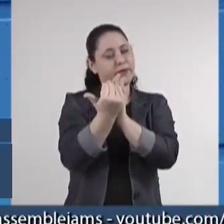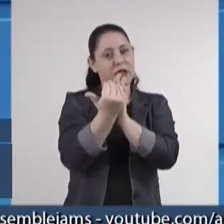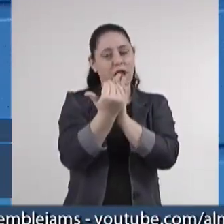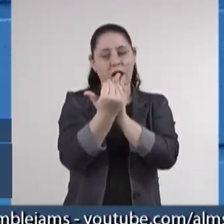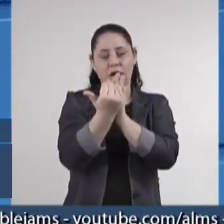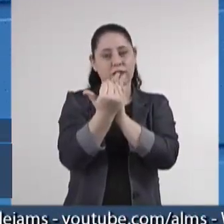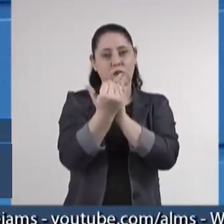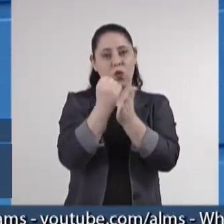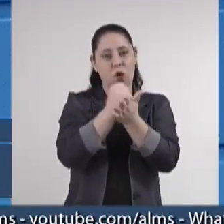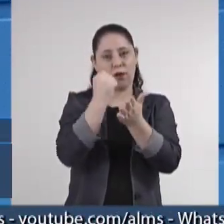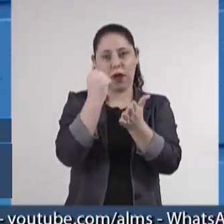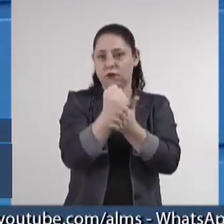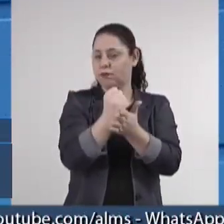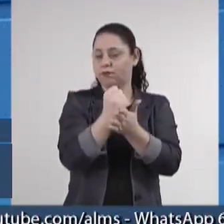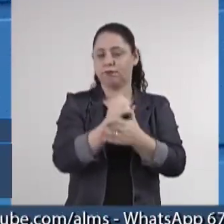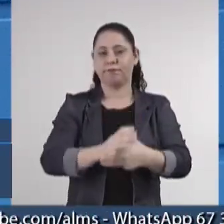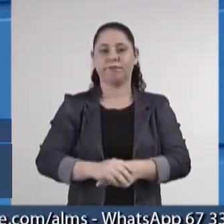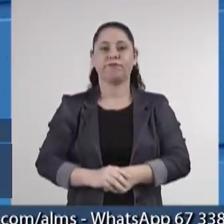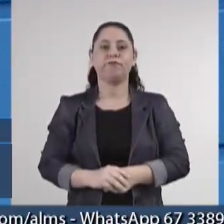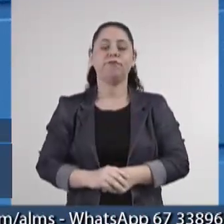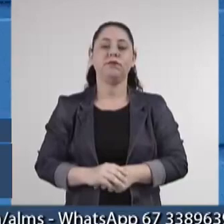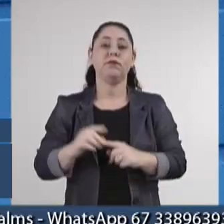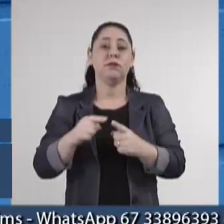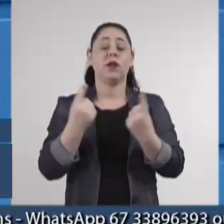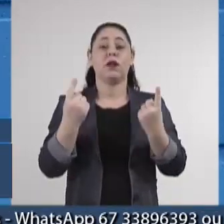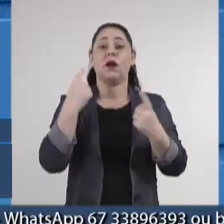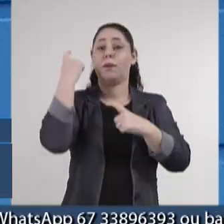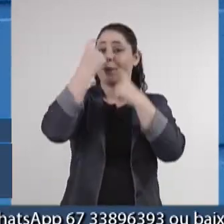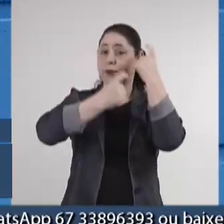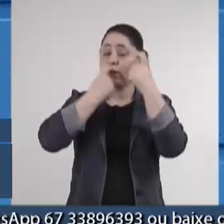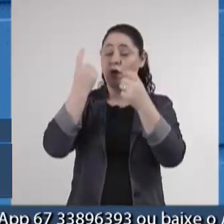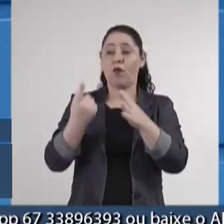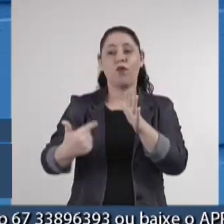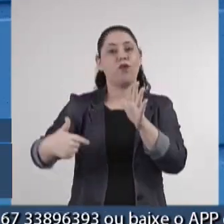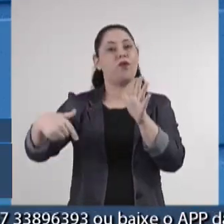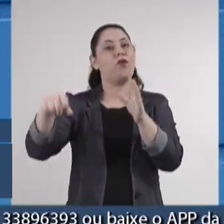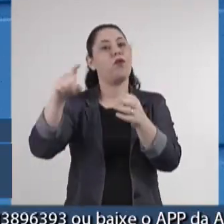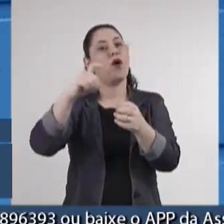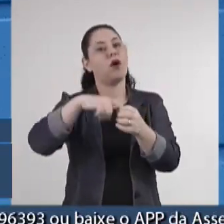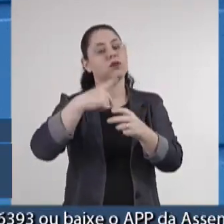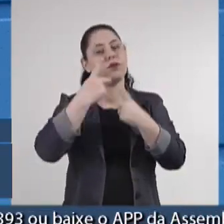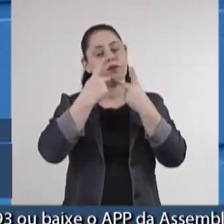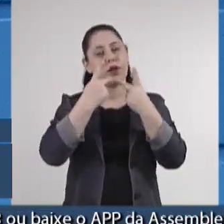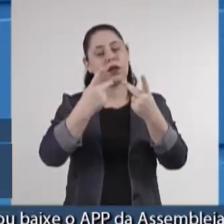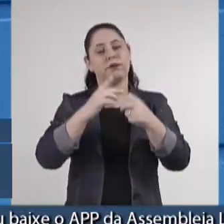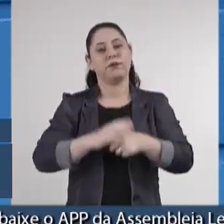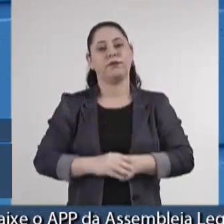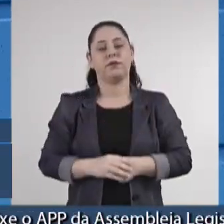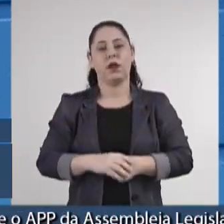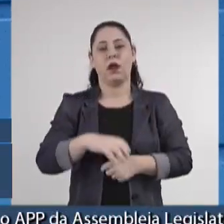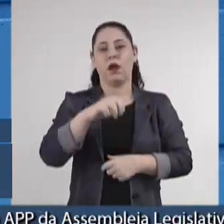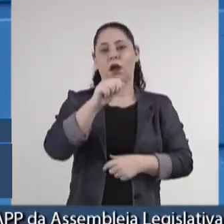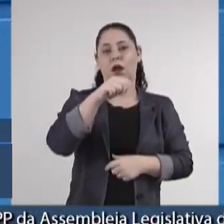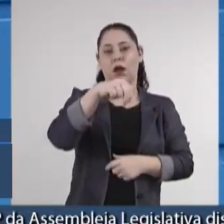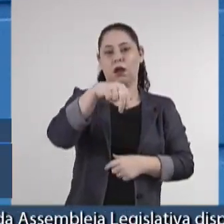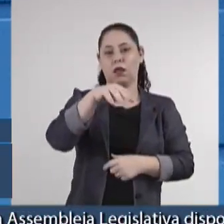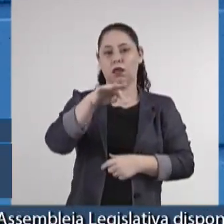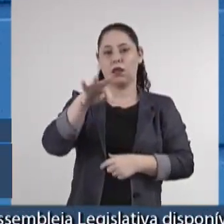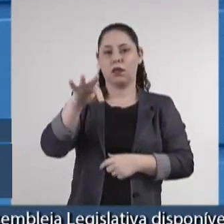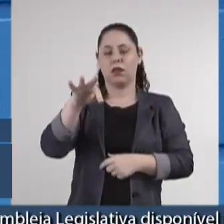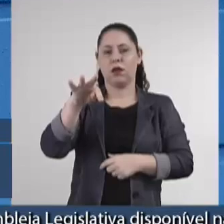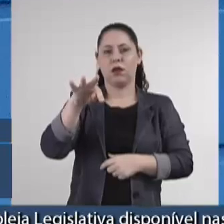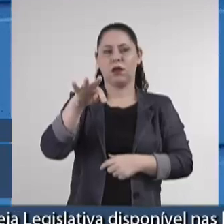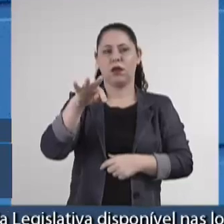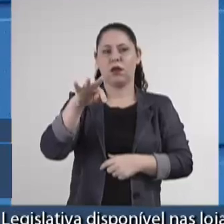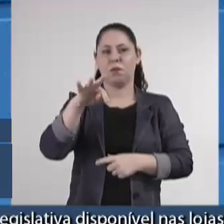descumprimento desse contrato. Mas a nossa preocupação, e eu volto a falar, A NTT dá